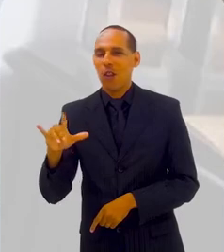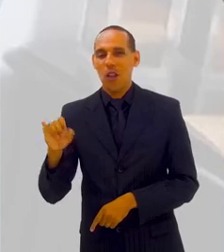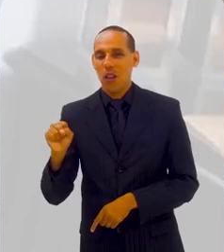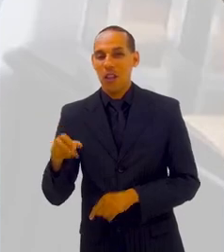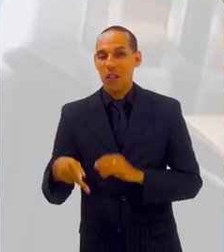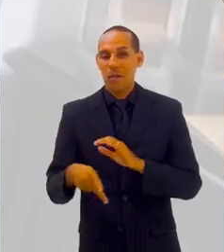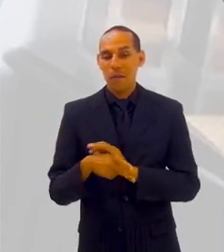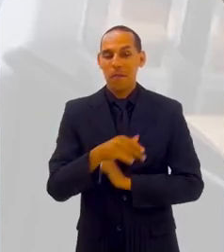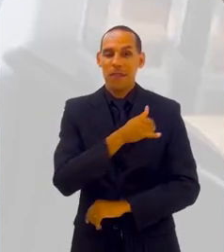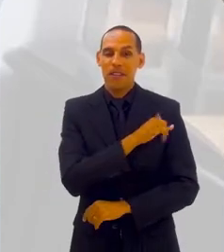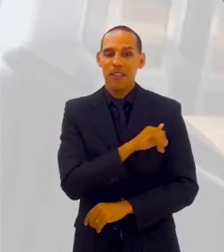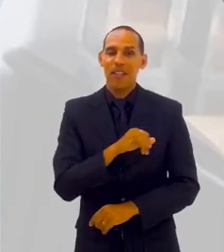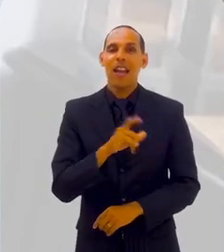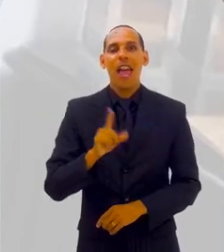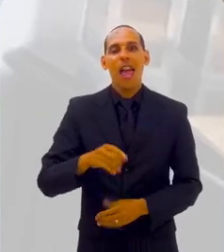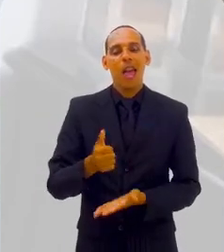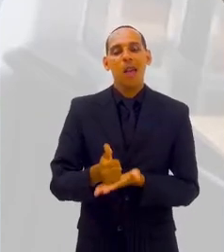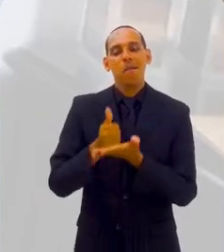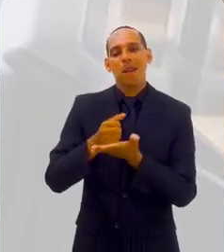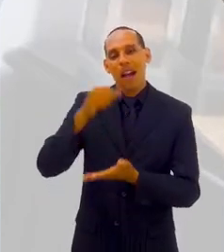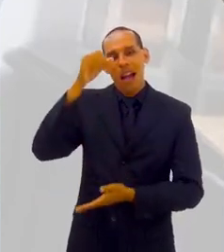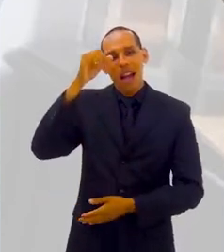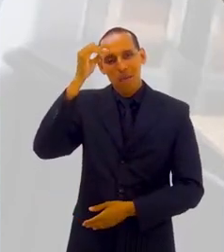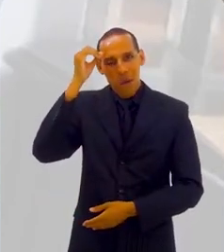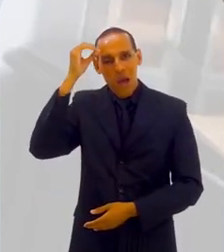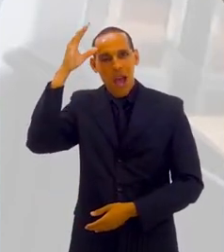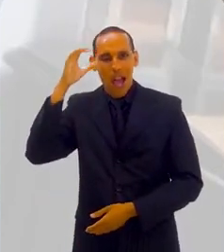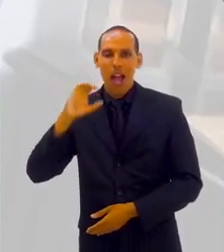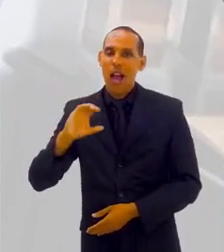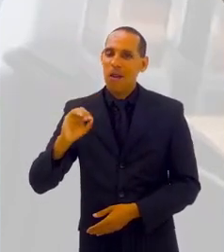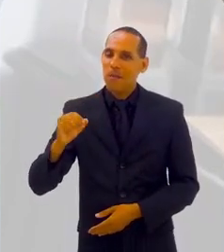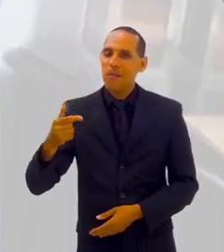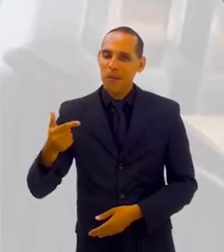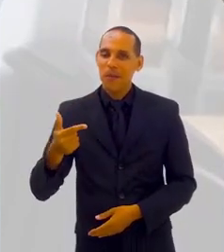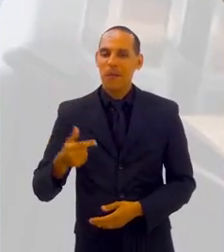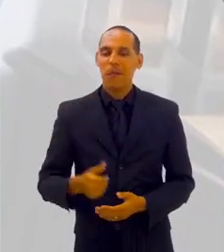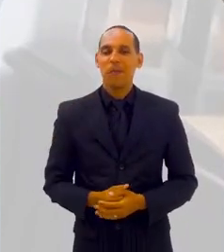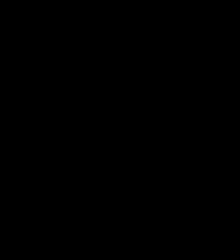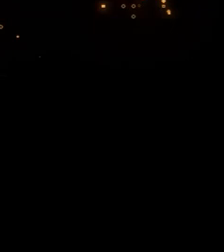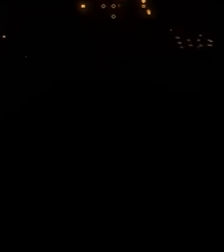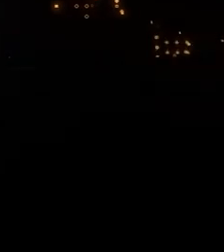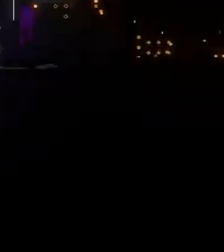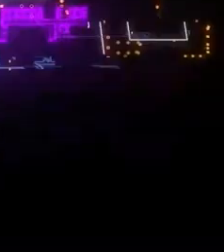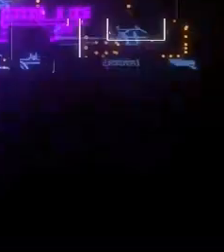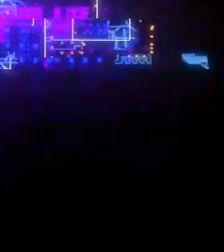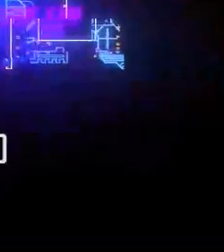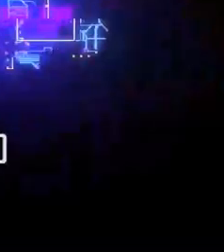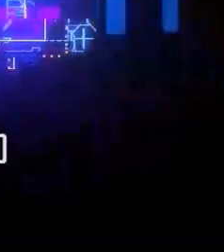Janeiro, né? Porque é a base para o conhecimento, inclusive, do carbono para o mercado.